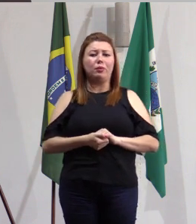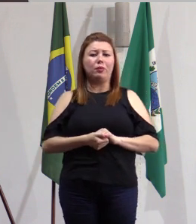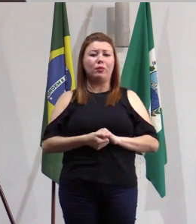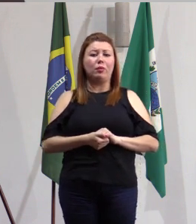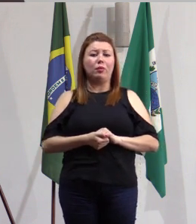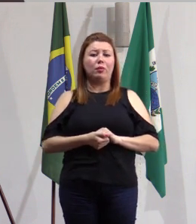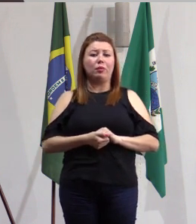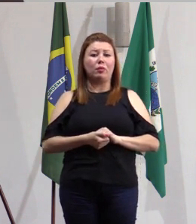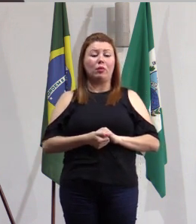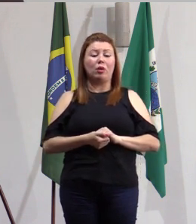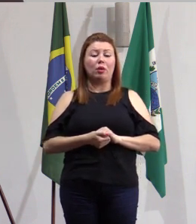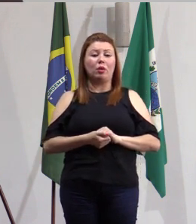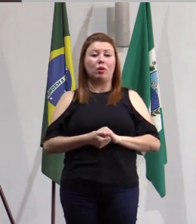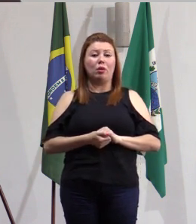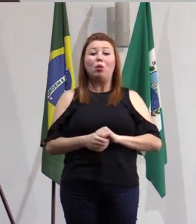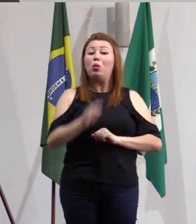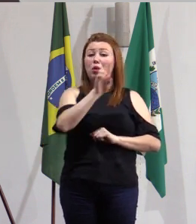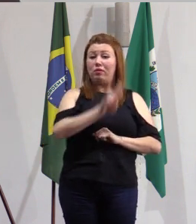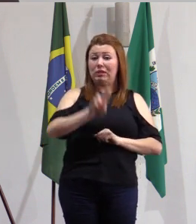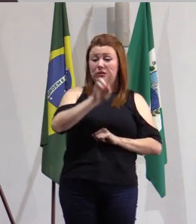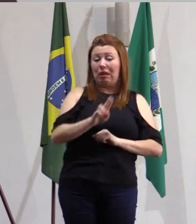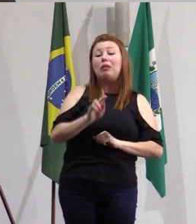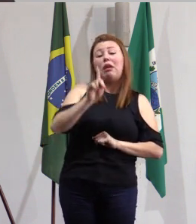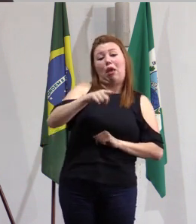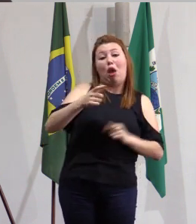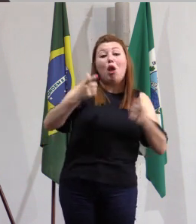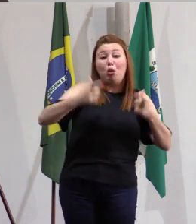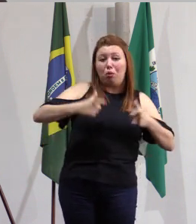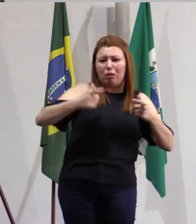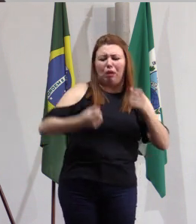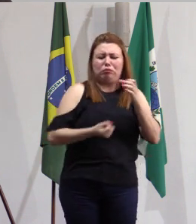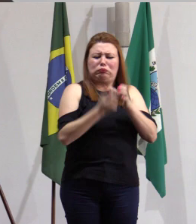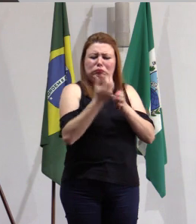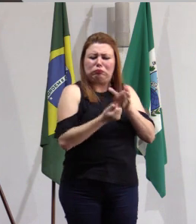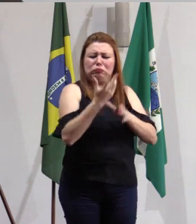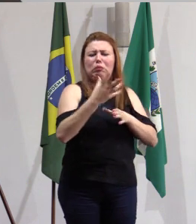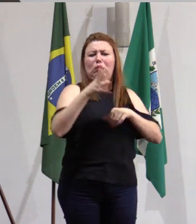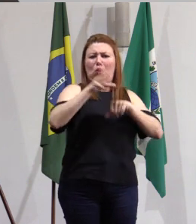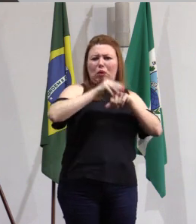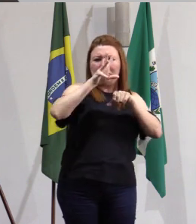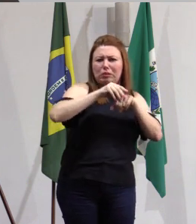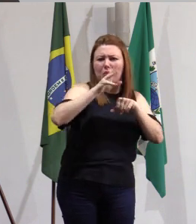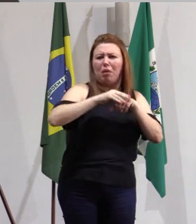As universidades são o repositório do conhecimento, de todo tipo de conhecimento, há séculos.